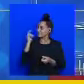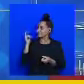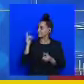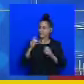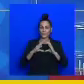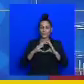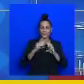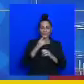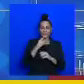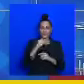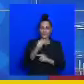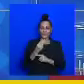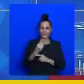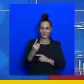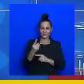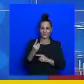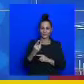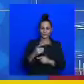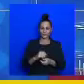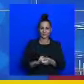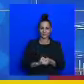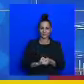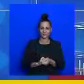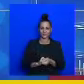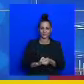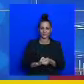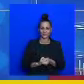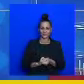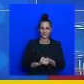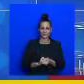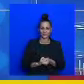31, bola vermelha.